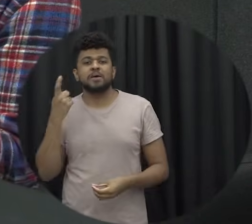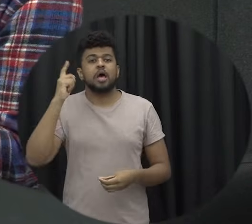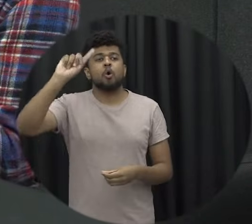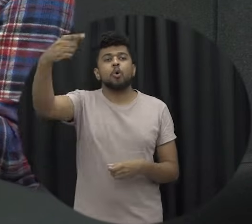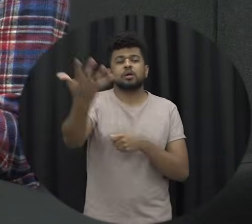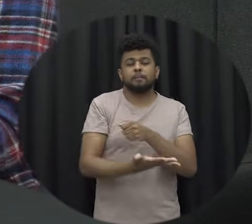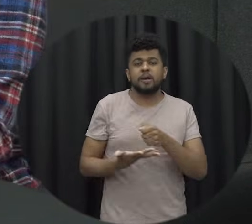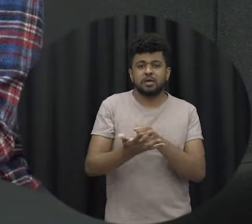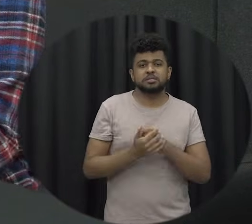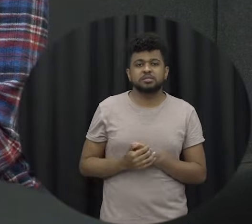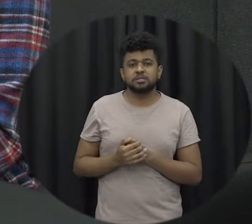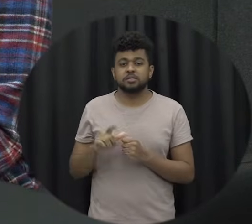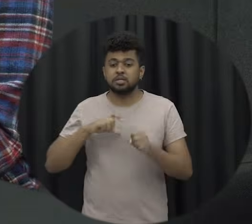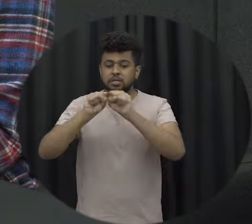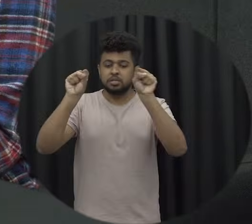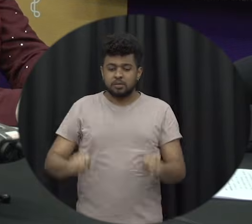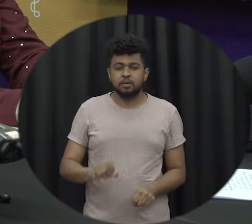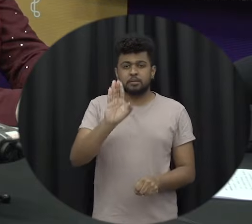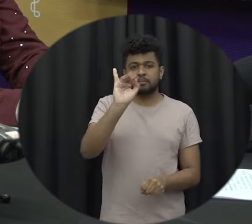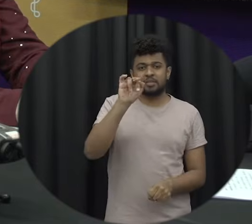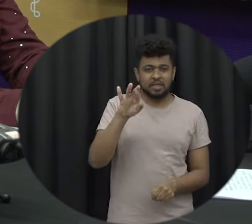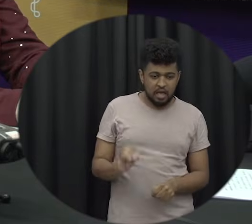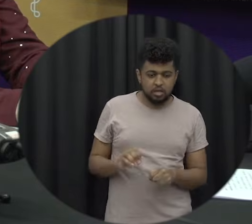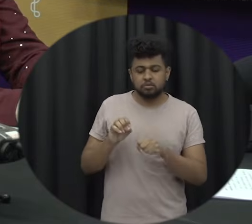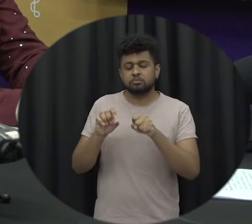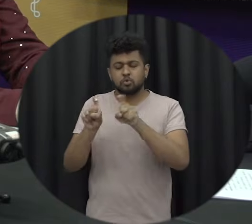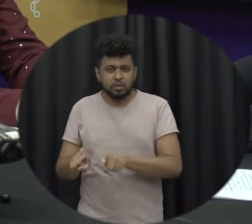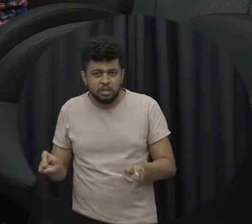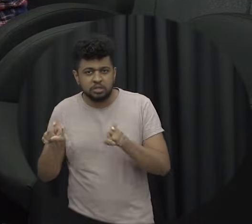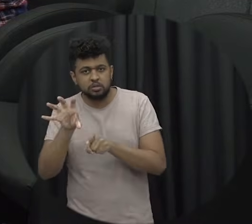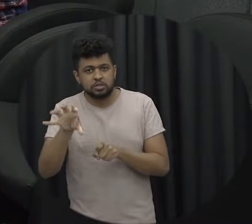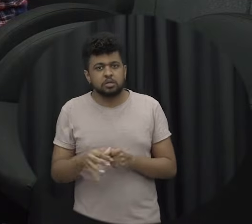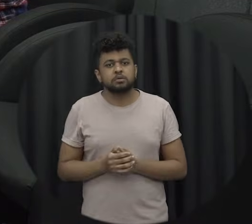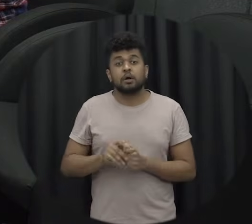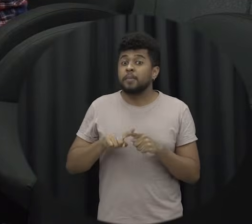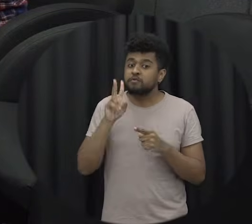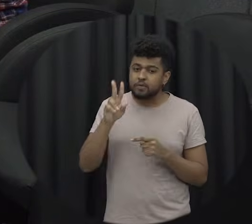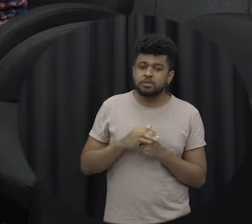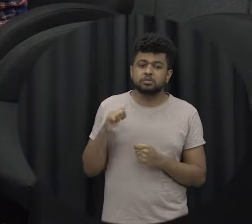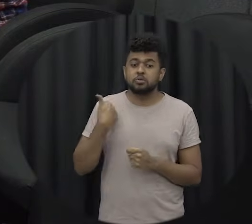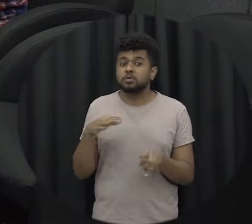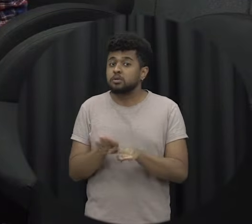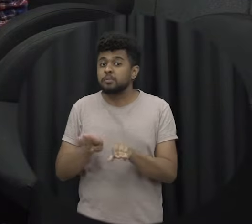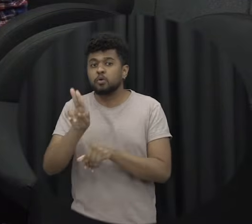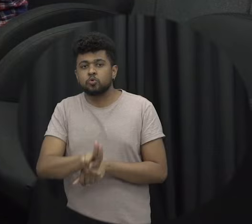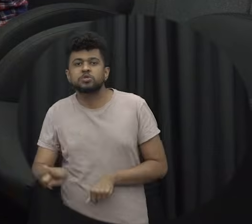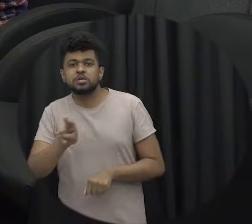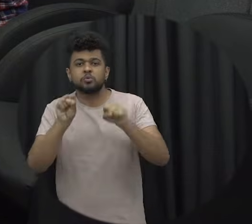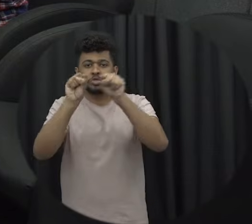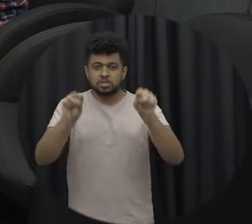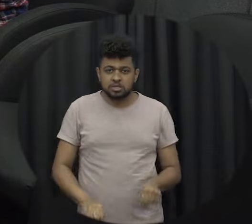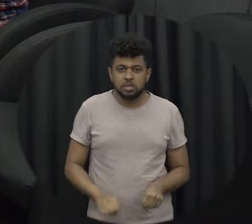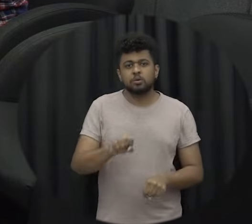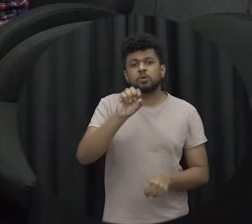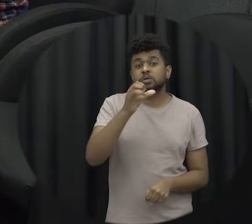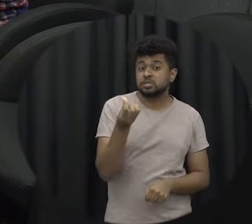na computação e tudo mais. Mas veja, a gente também usa o sistema sexagesimal no nosso sistema de horas,